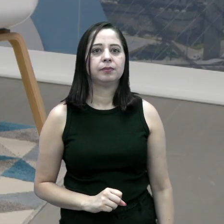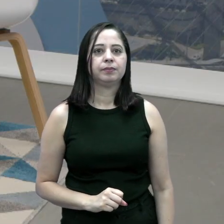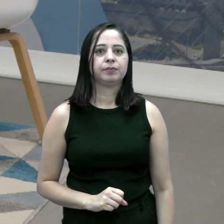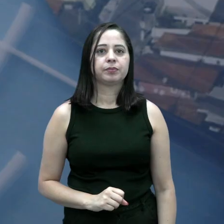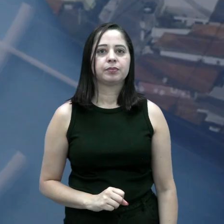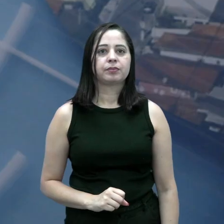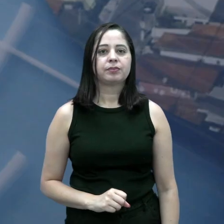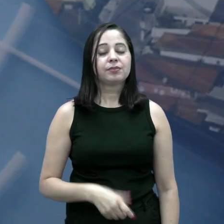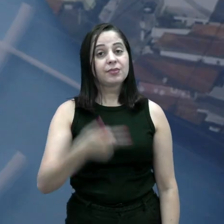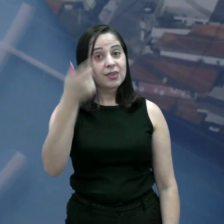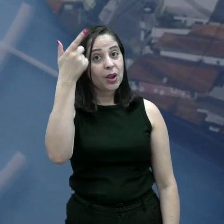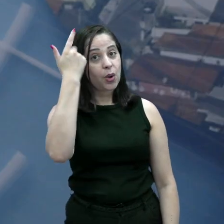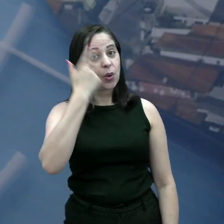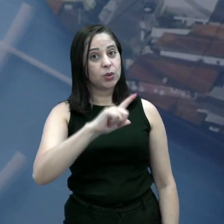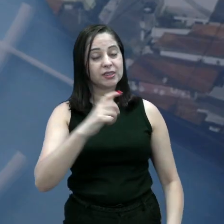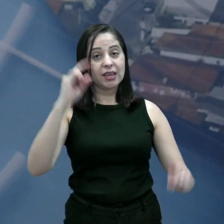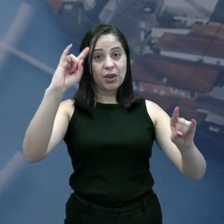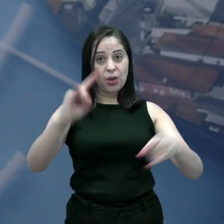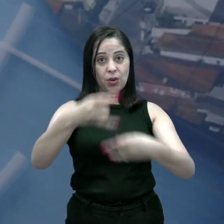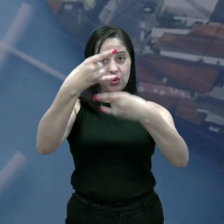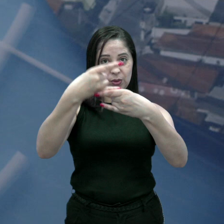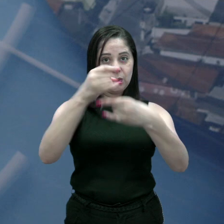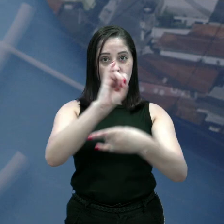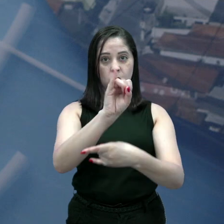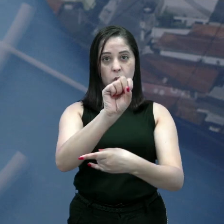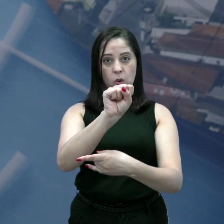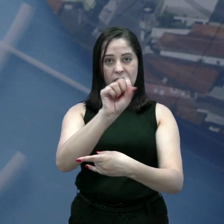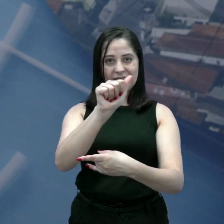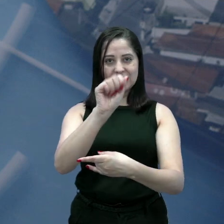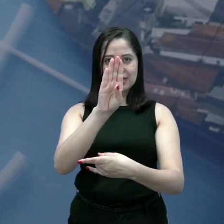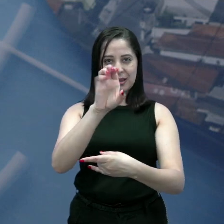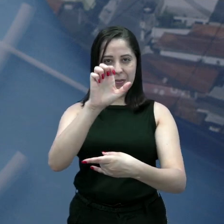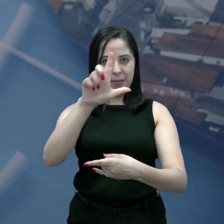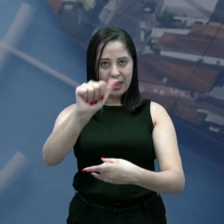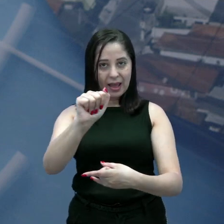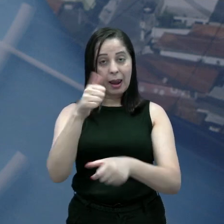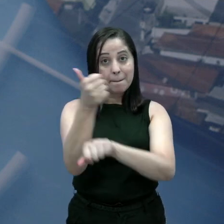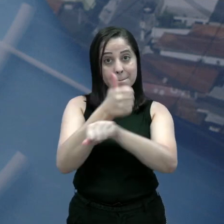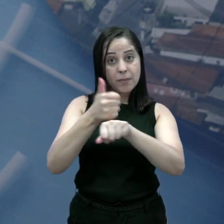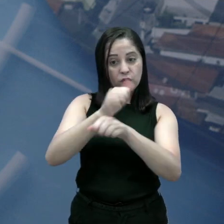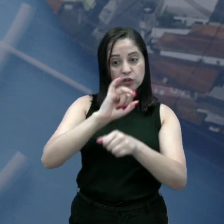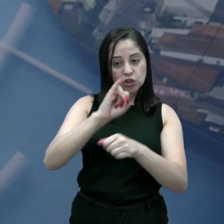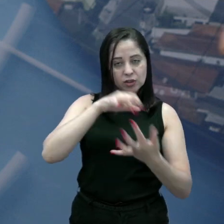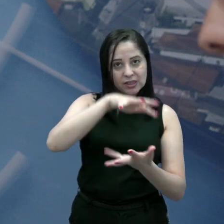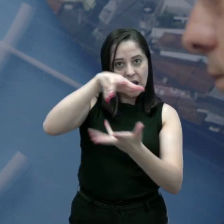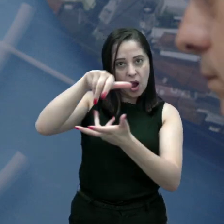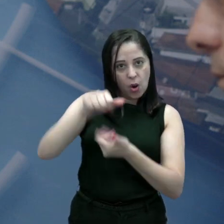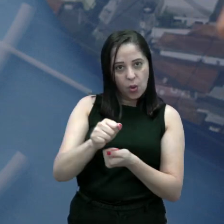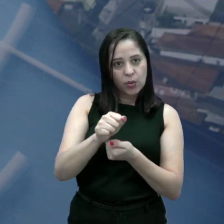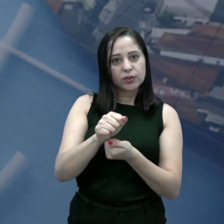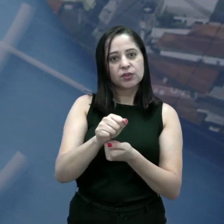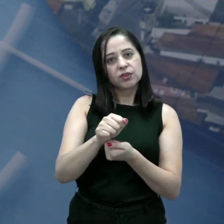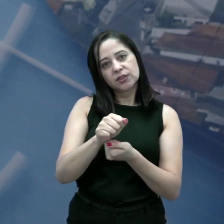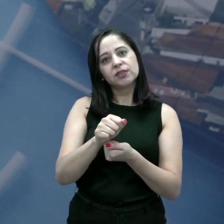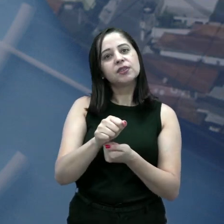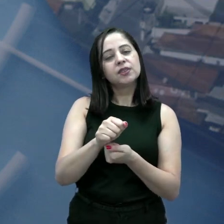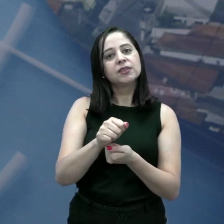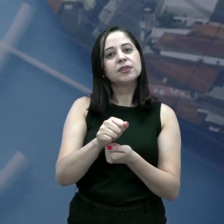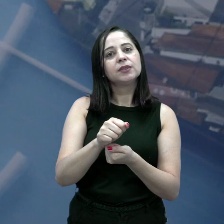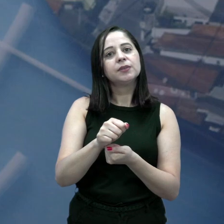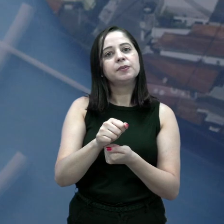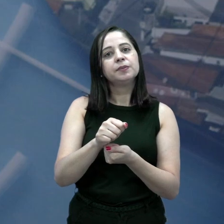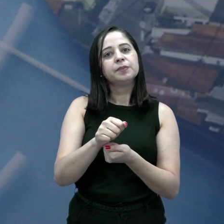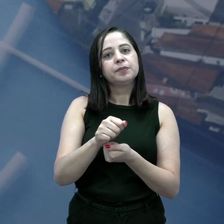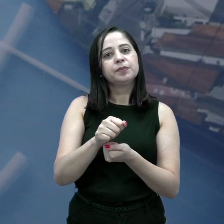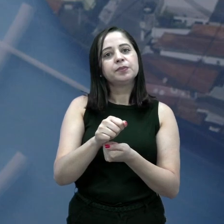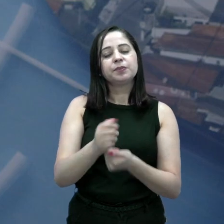conseguiu retomar o contato com a Isabela, que é internacionalista, que entrou com a gente no início desse terceiro bloco.